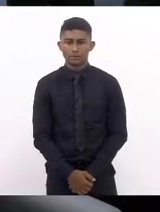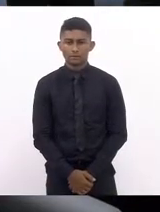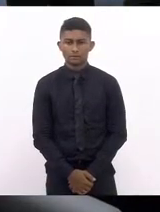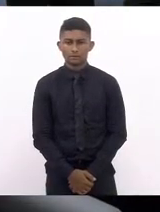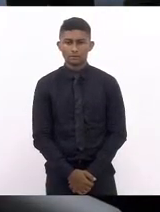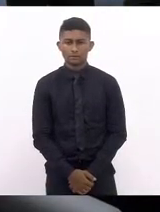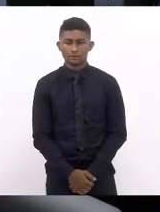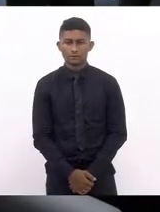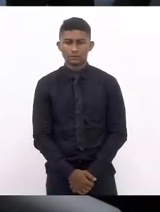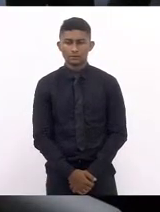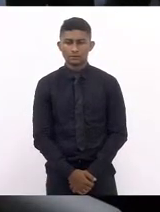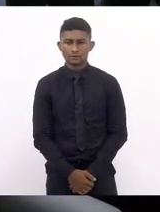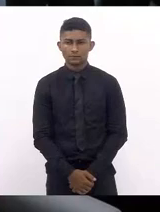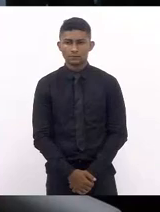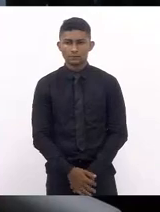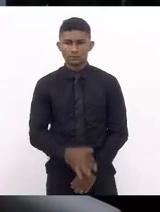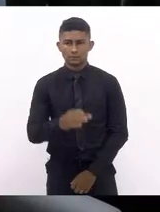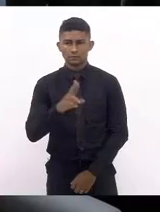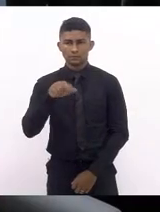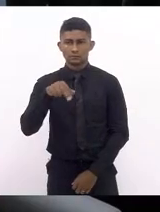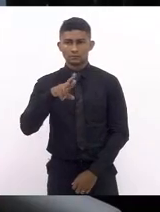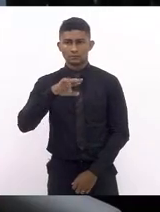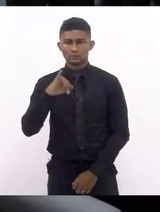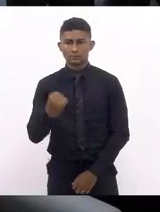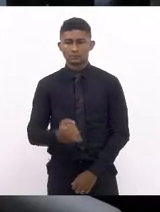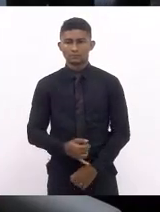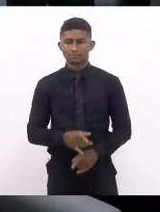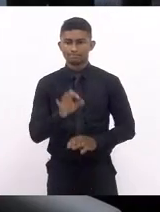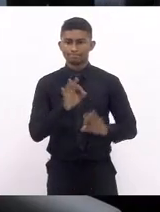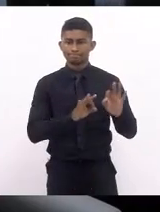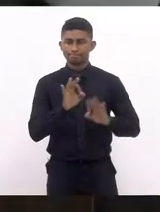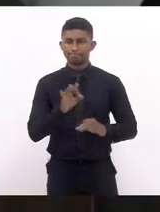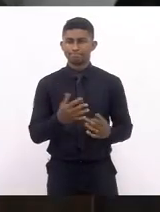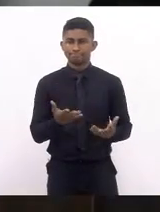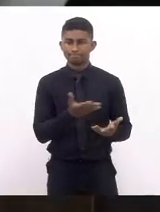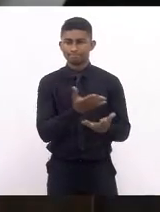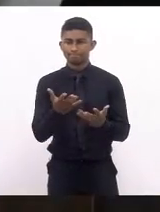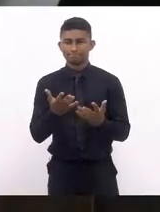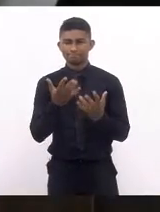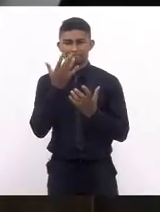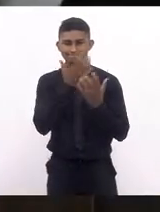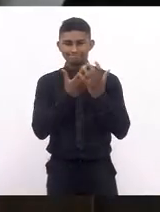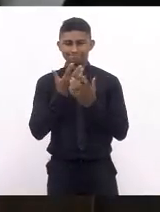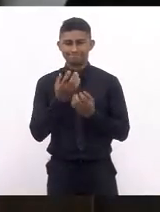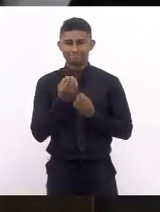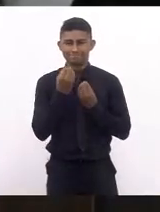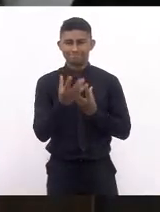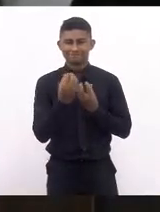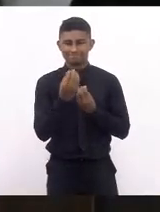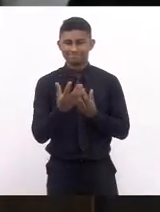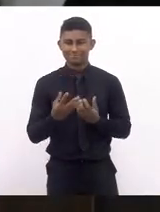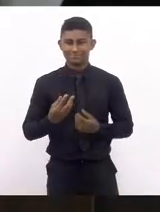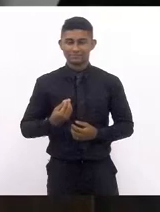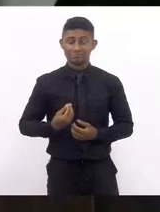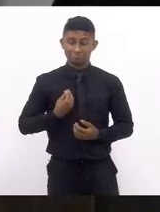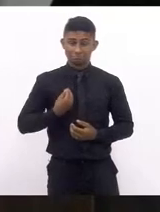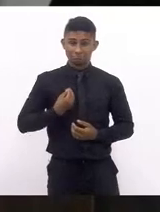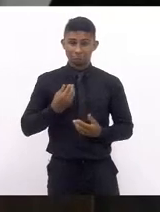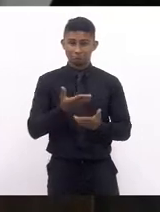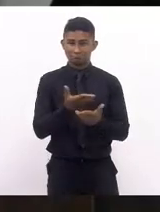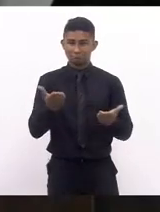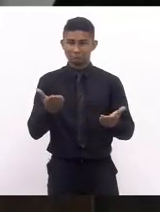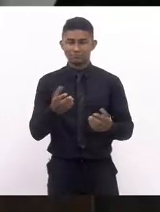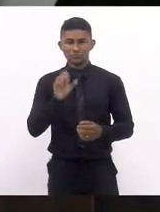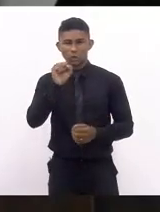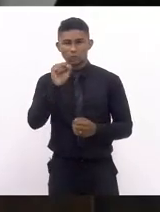a funarj dentre elas o projeto vivo compositor brasileiro que consistiu na apresentação de oito